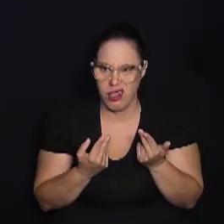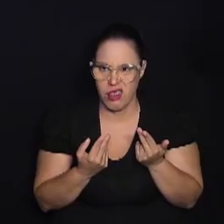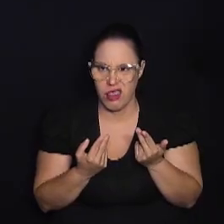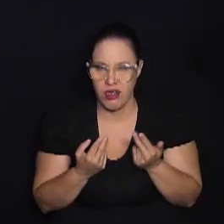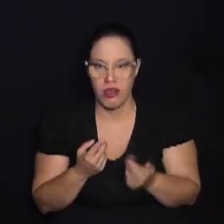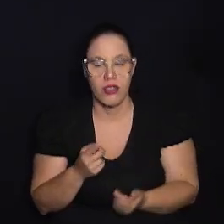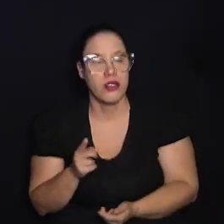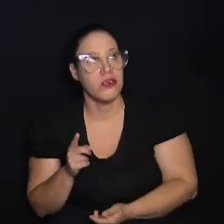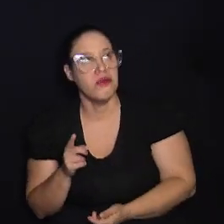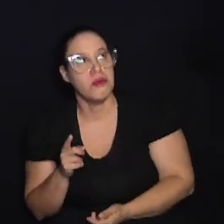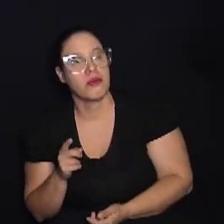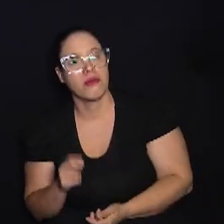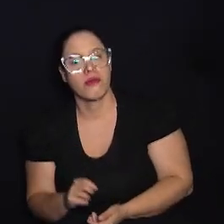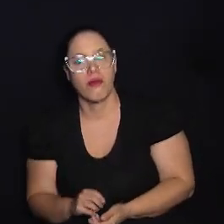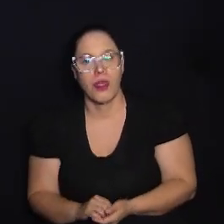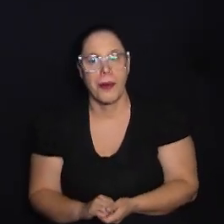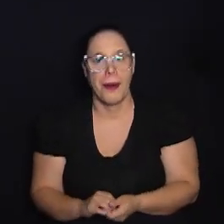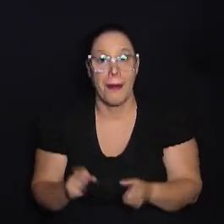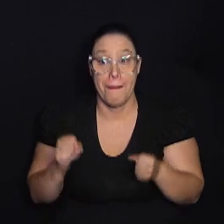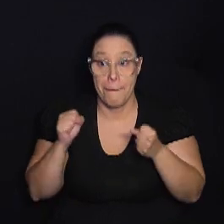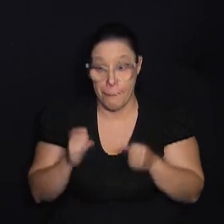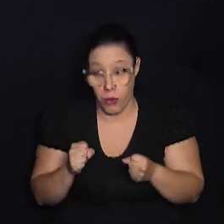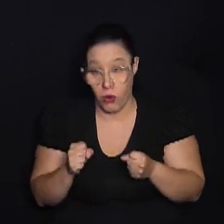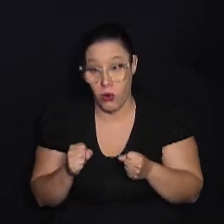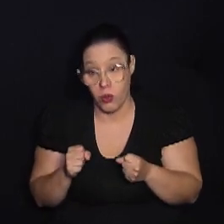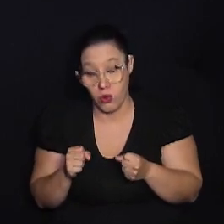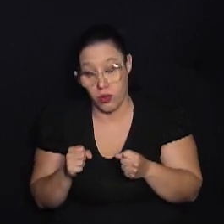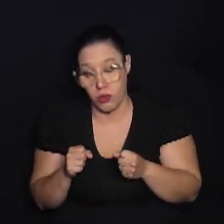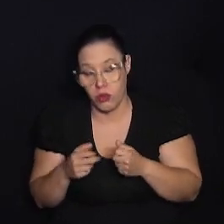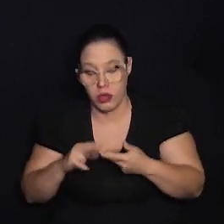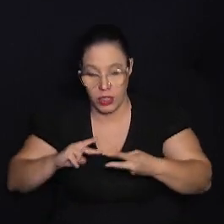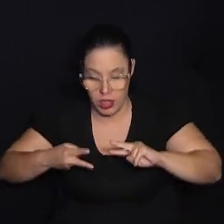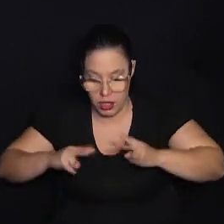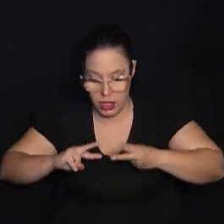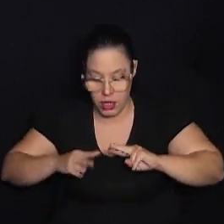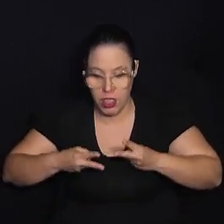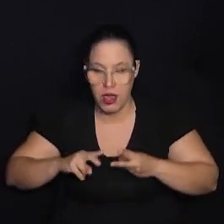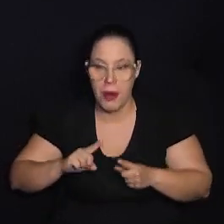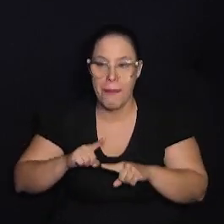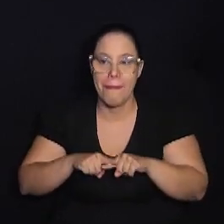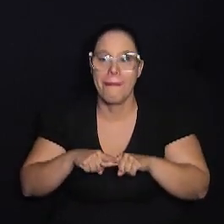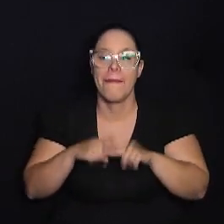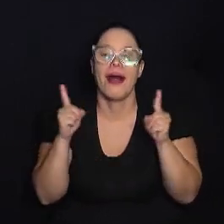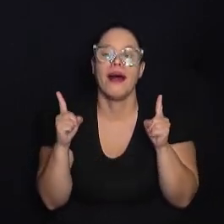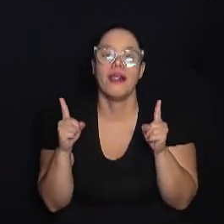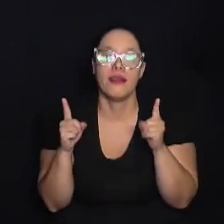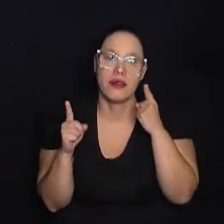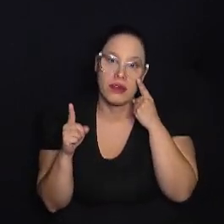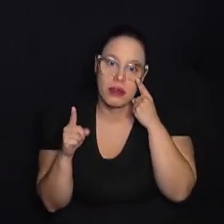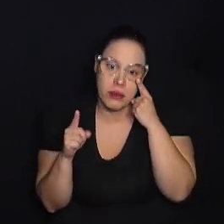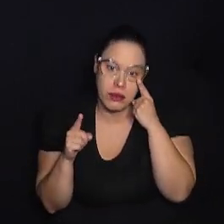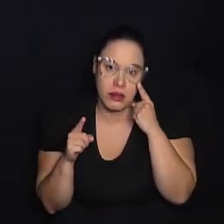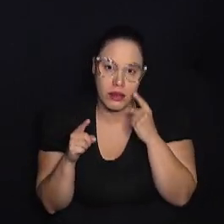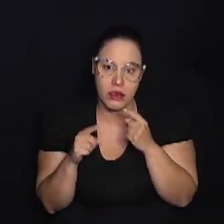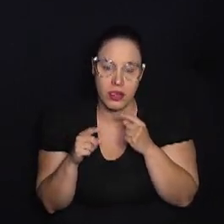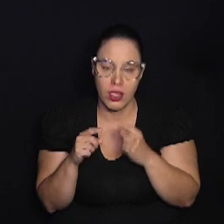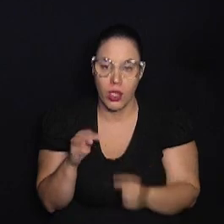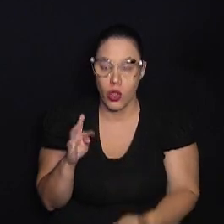Normalmente é a questão, você pode ter uma história familiar, mas também existe muito, por exemplo, nos tumores de